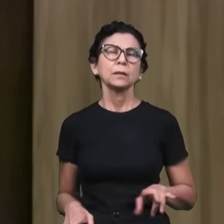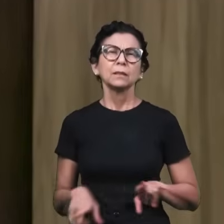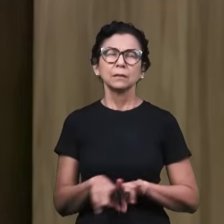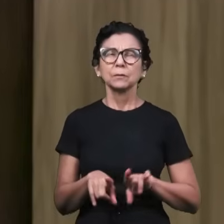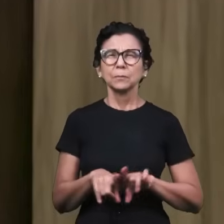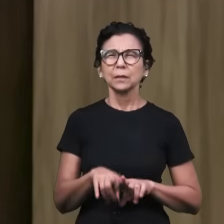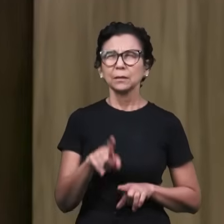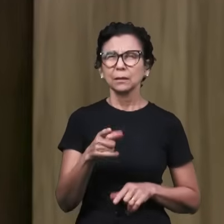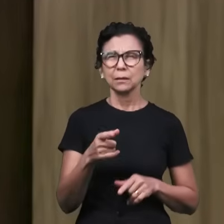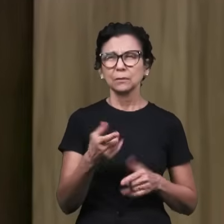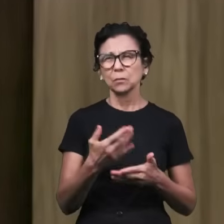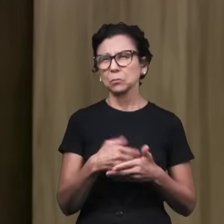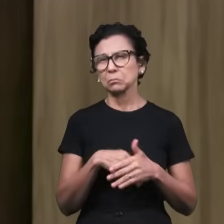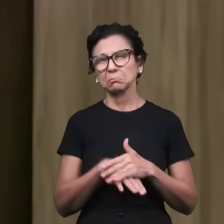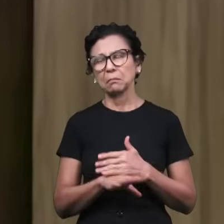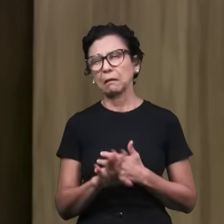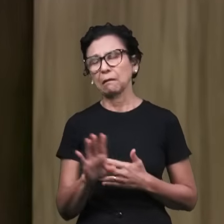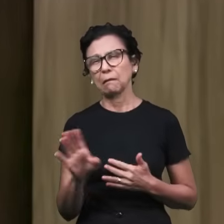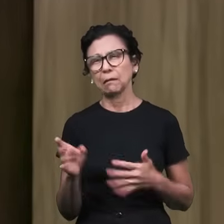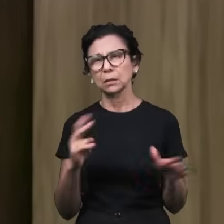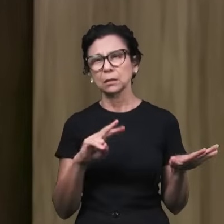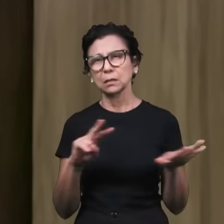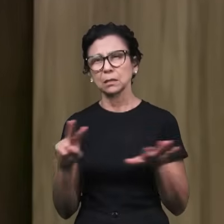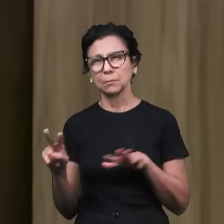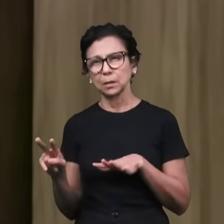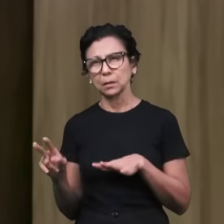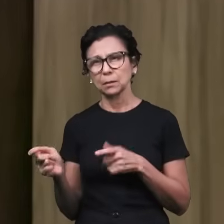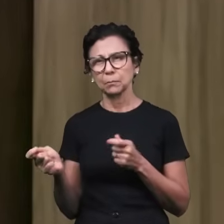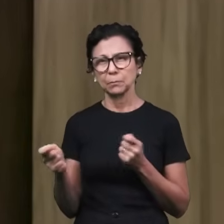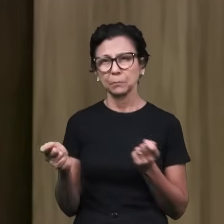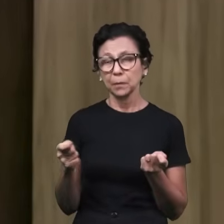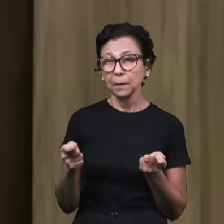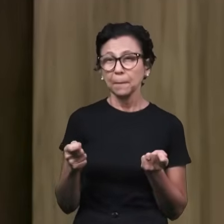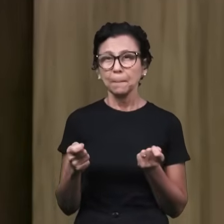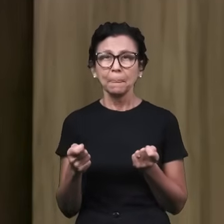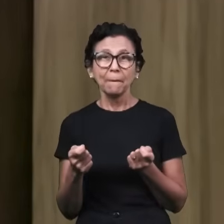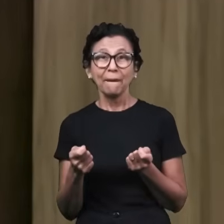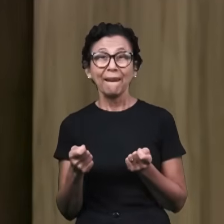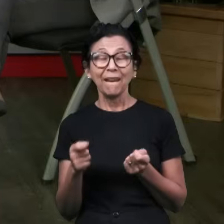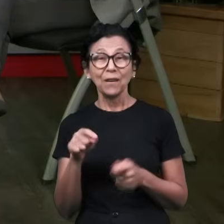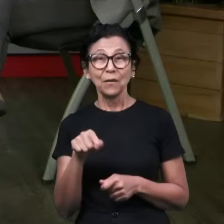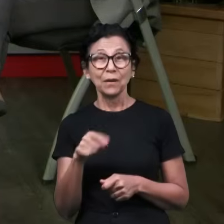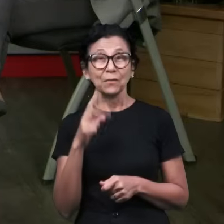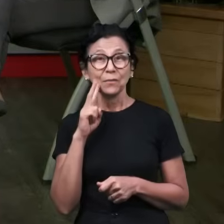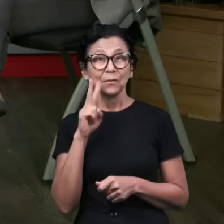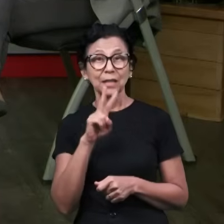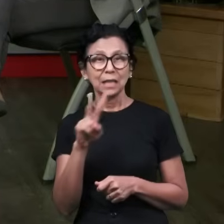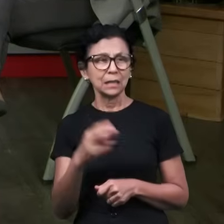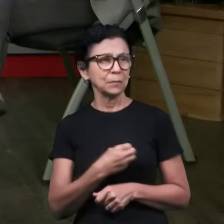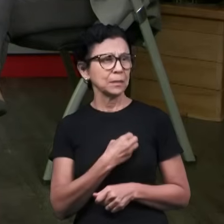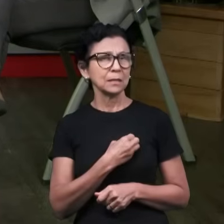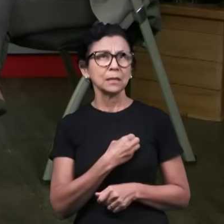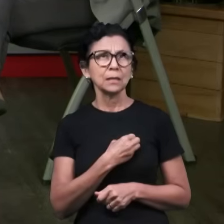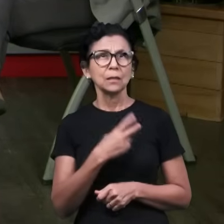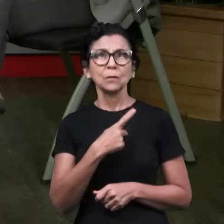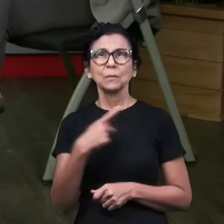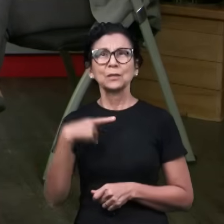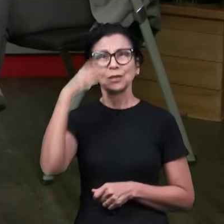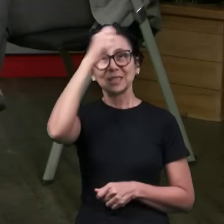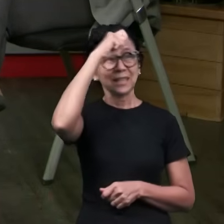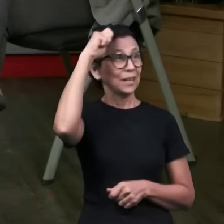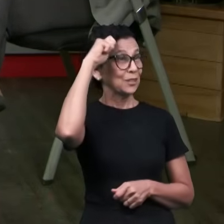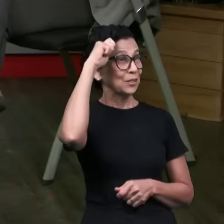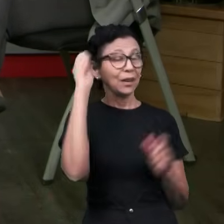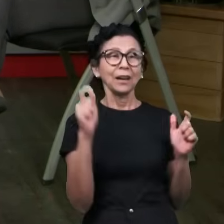acostumado a cada semana ver aqui nessa abertura o pastor Sérgio Souza. Cadê o pastor Sérgio? Está aqui.